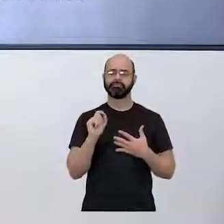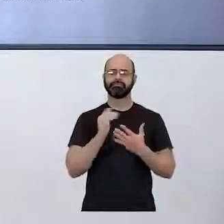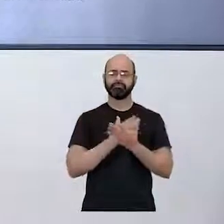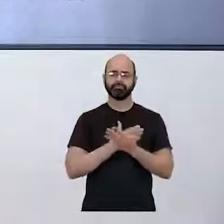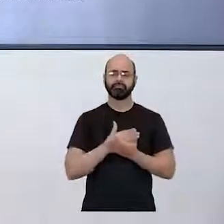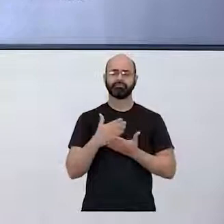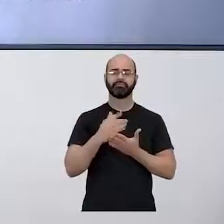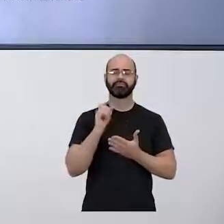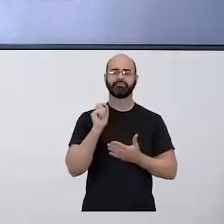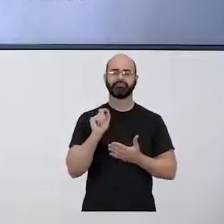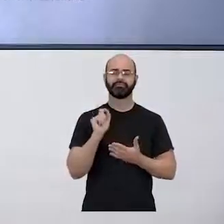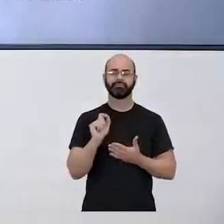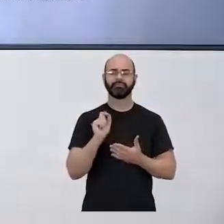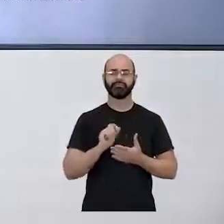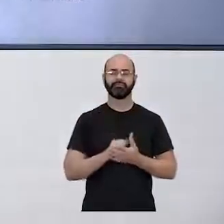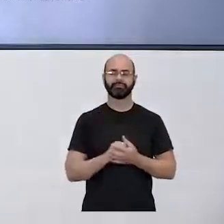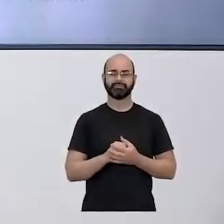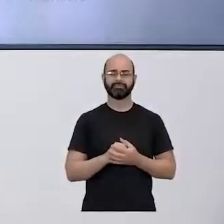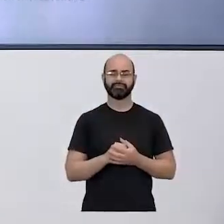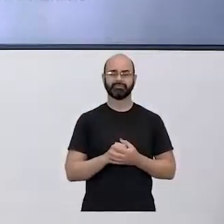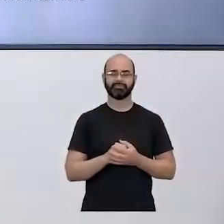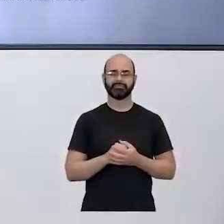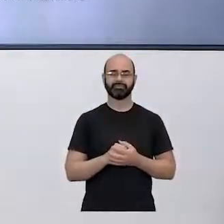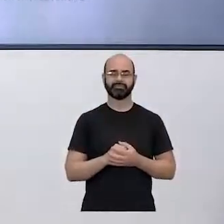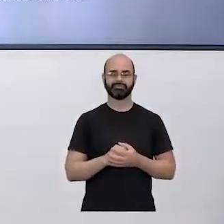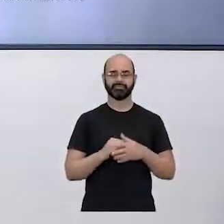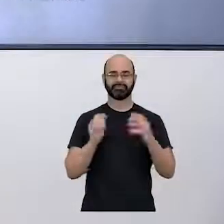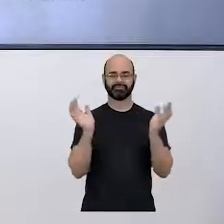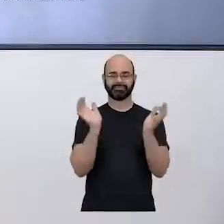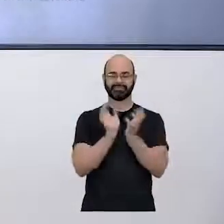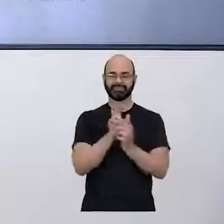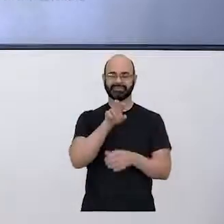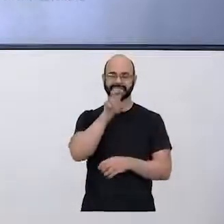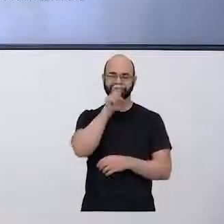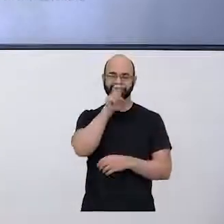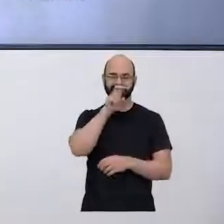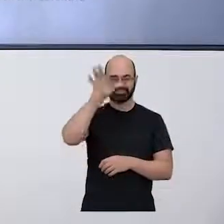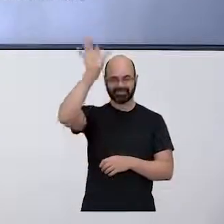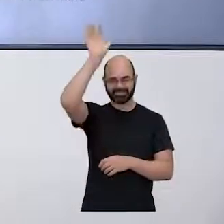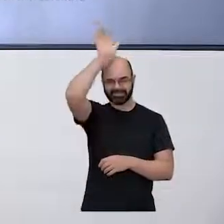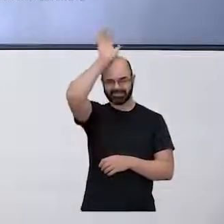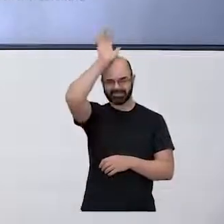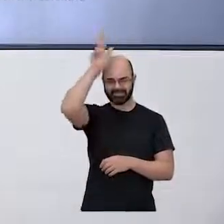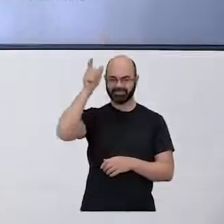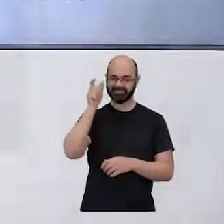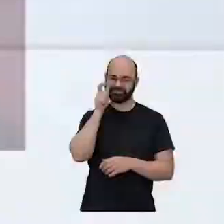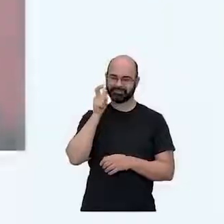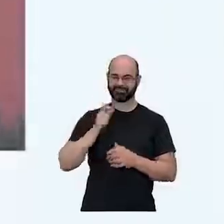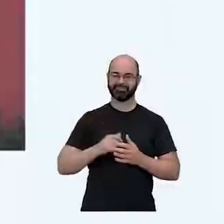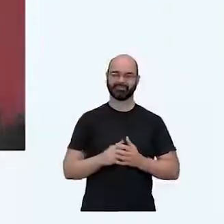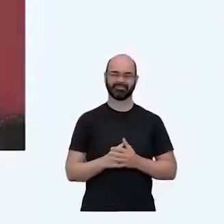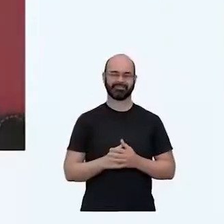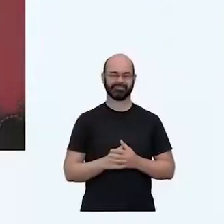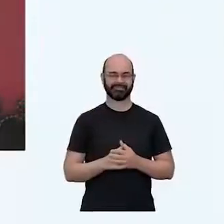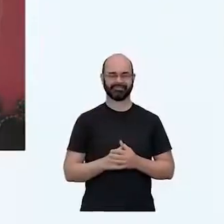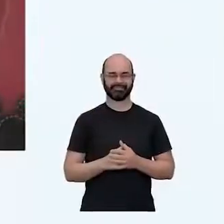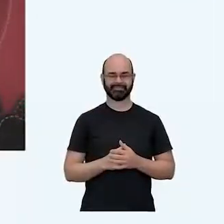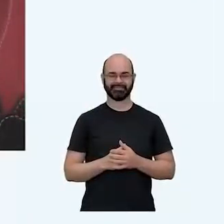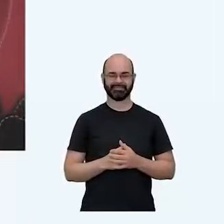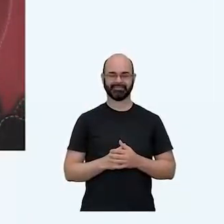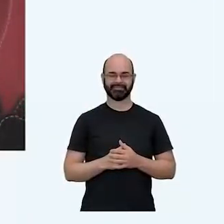introdução, será nada menos do que a turma da Mônica. Então, bora pro vídeo!